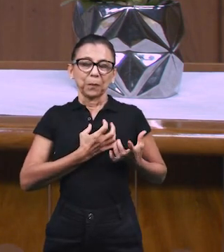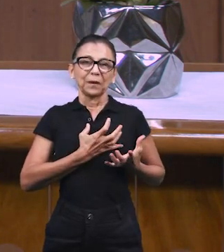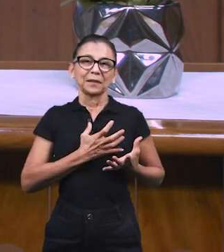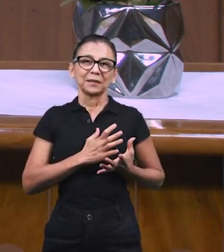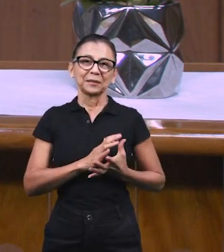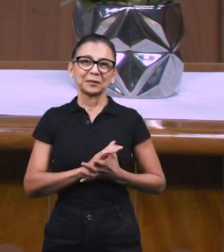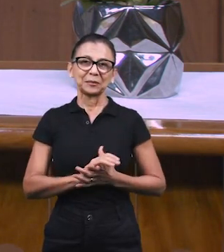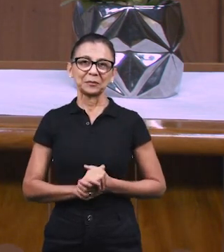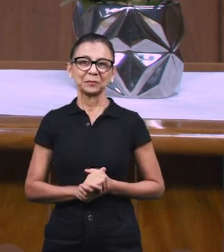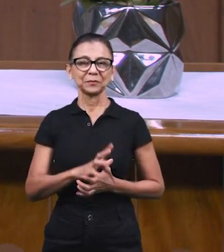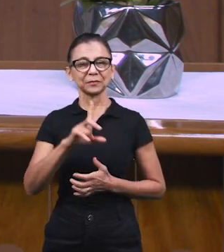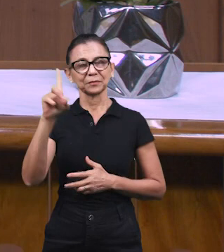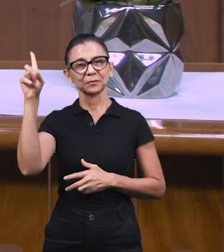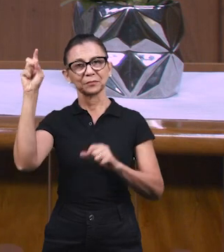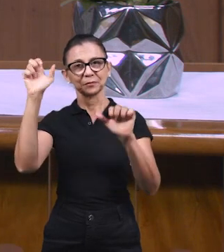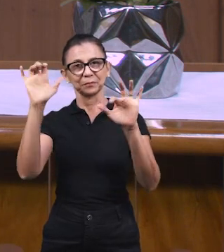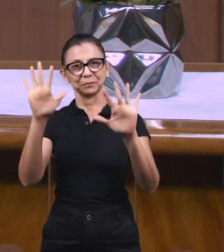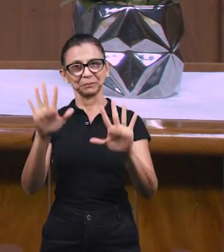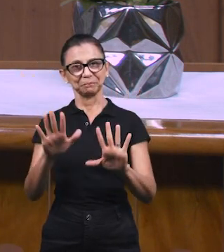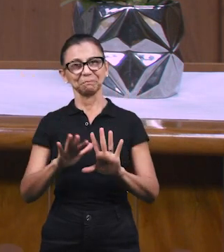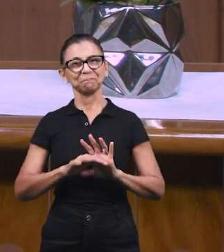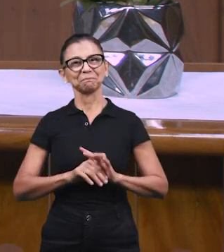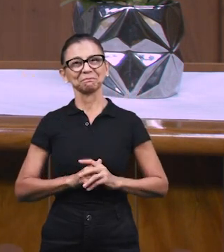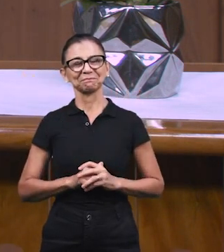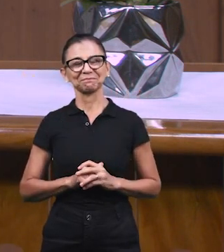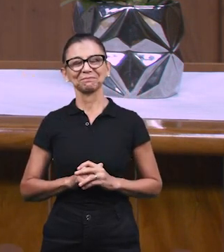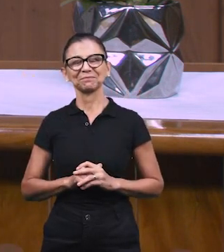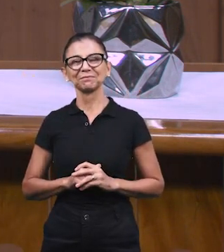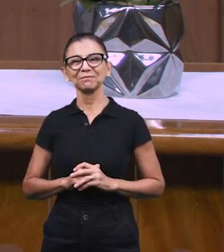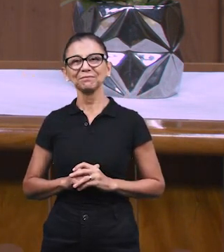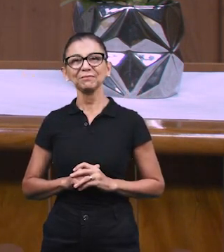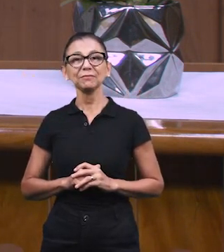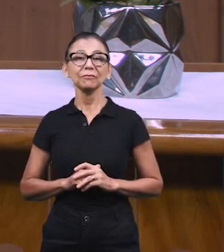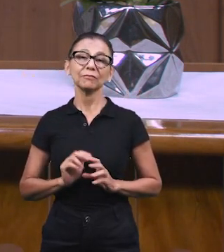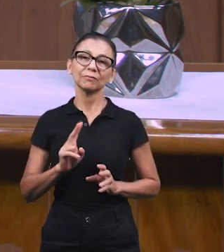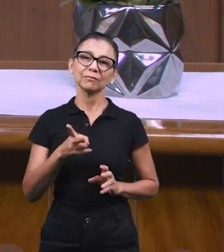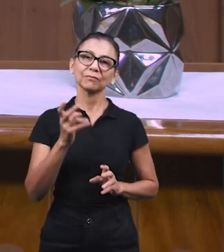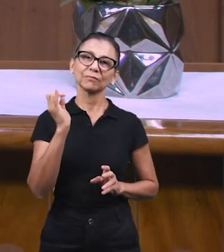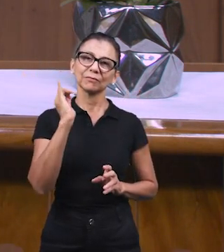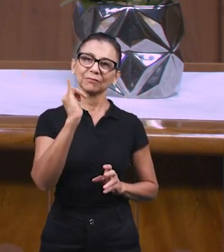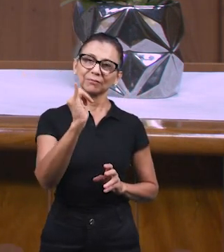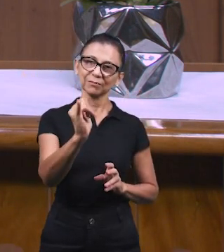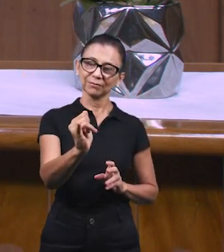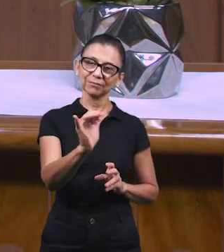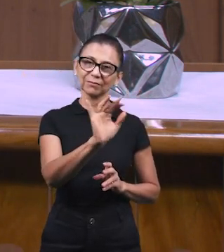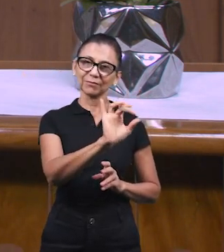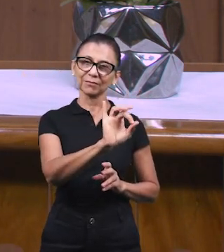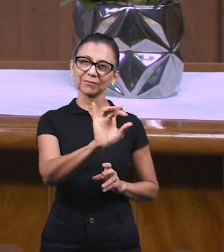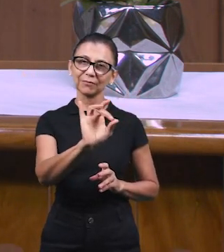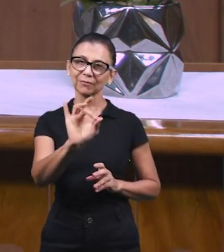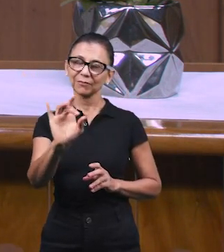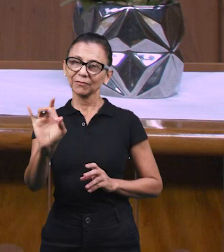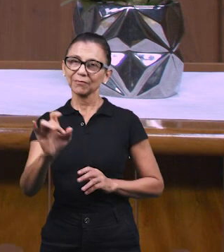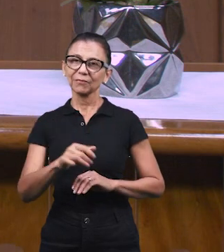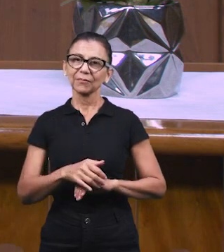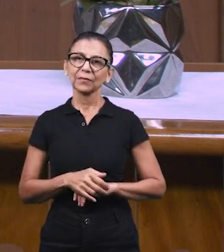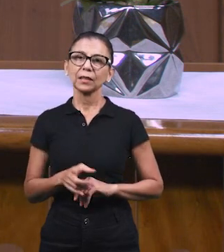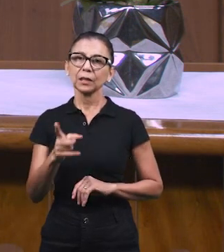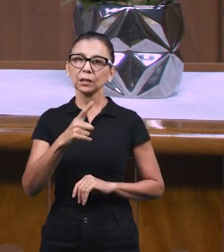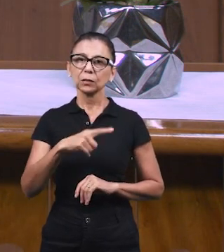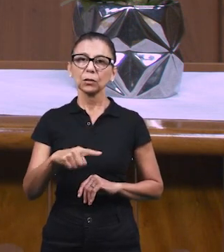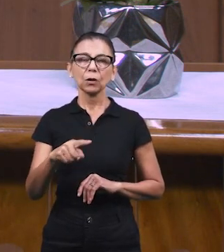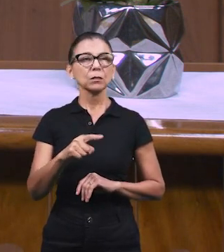segredos. Que o Senhor possa nos abençoar e que possa continuar falando conosco e que não